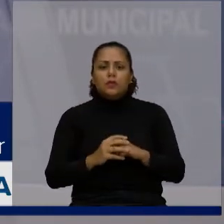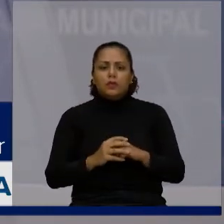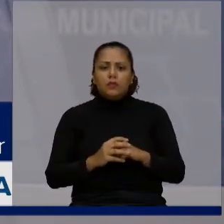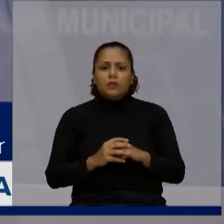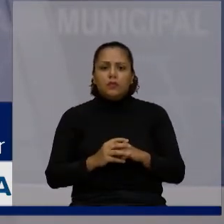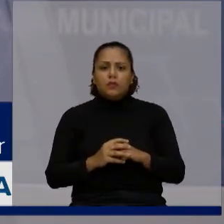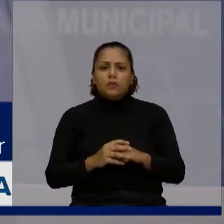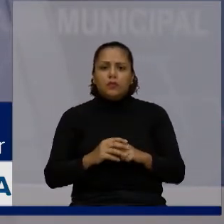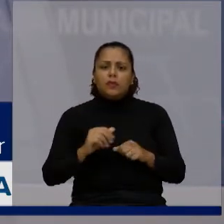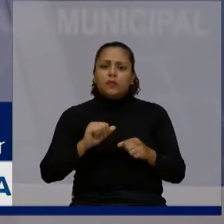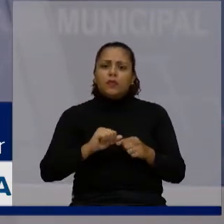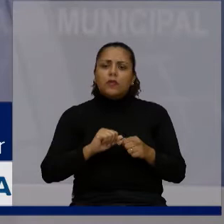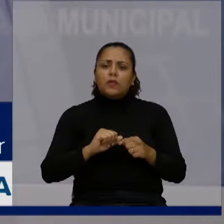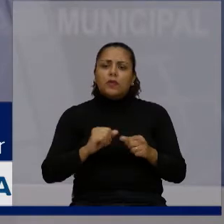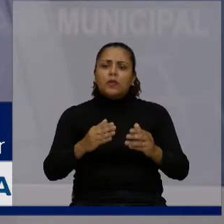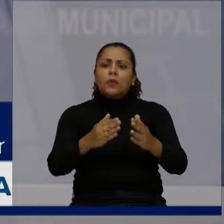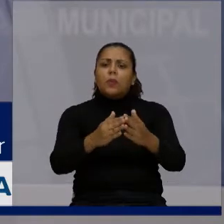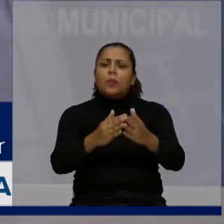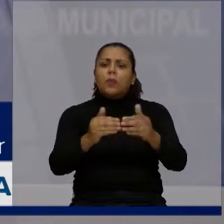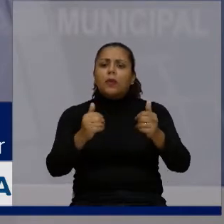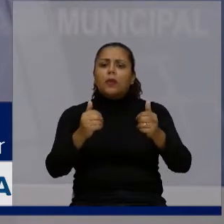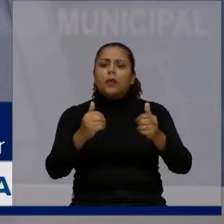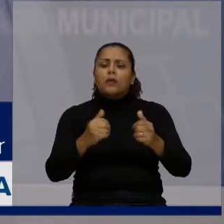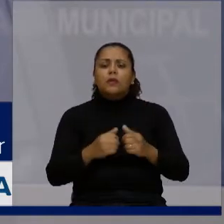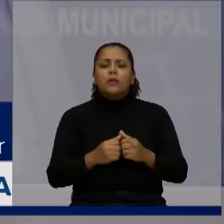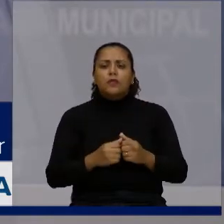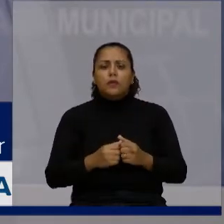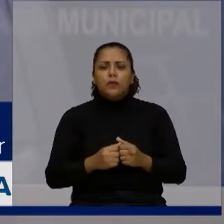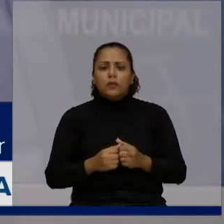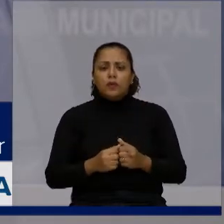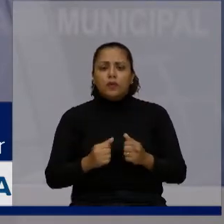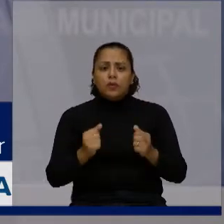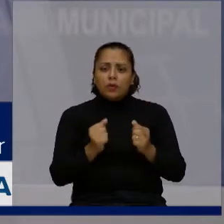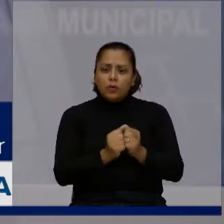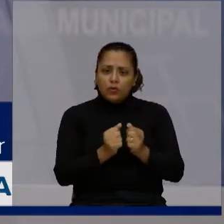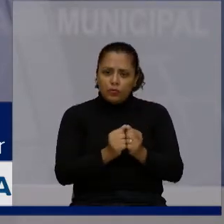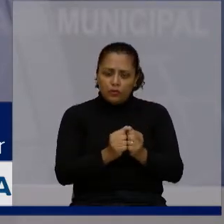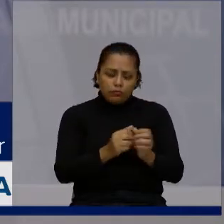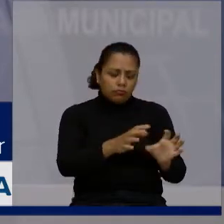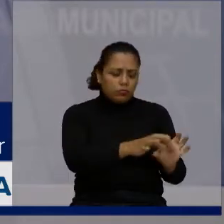fazer aqui um apelo, juntamente com a União das Igrejas